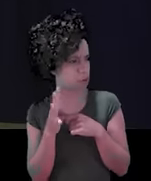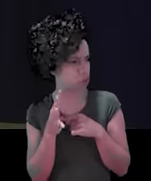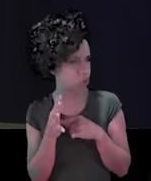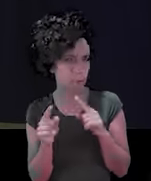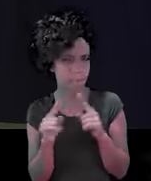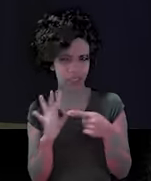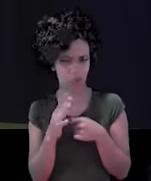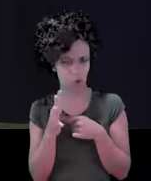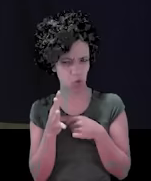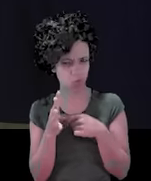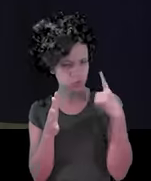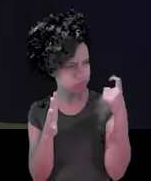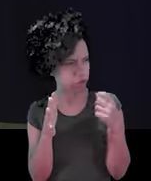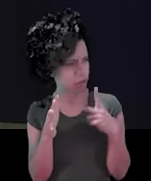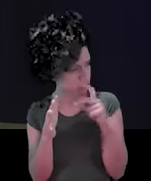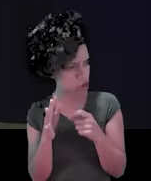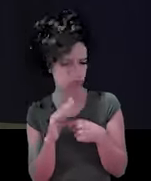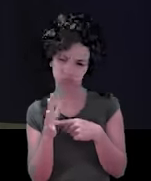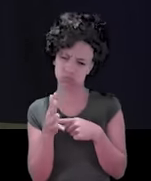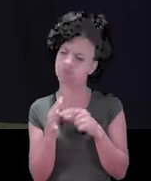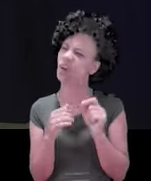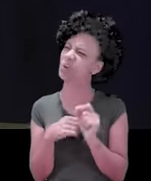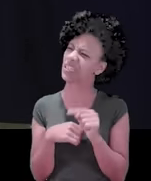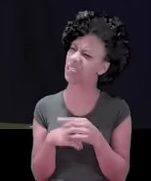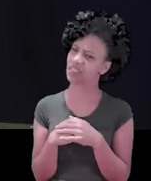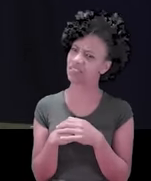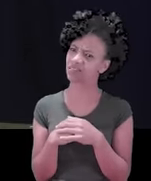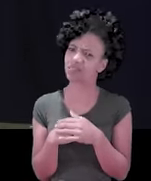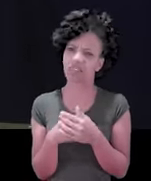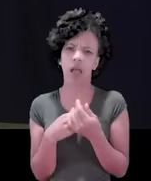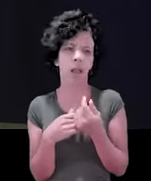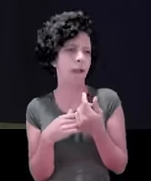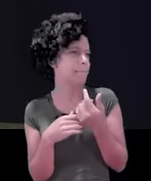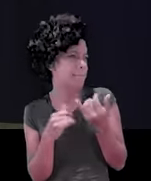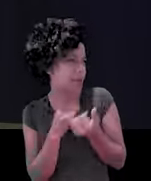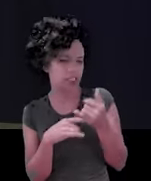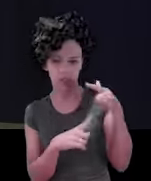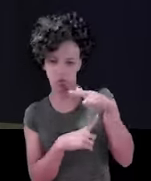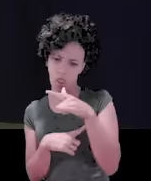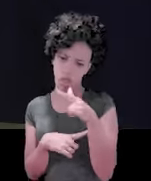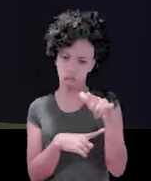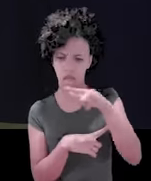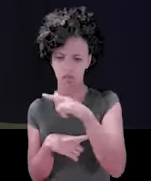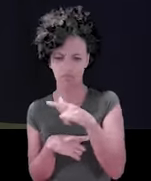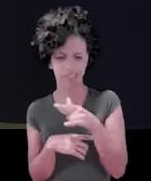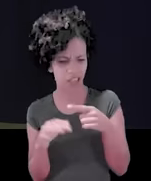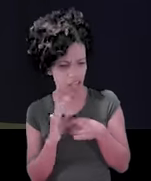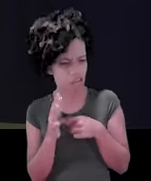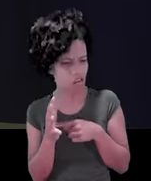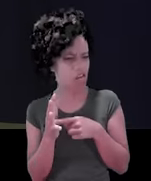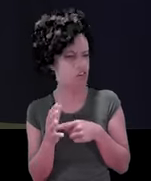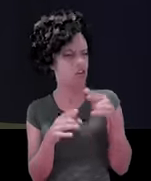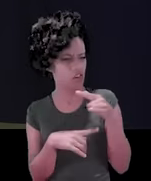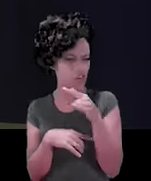de motores que não vale motor Agudo assim sabe que isso velho eu chego você tá fazendo Drone poucas vem aí que eu vi que ele